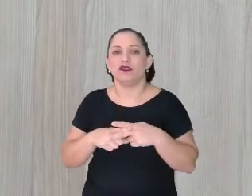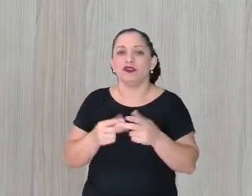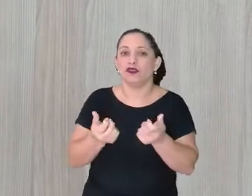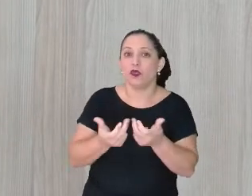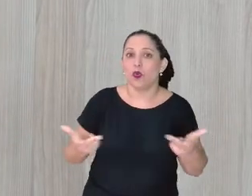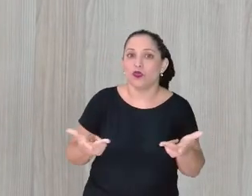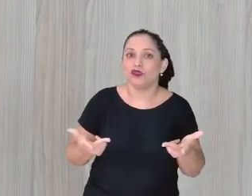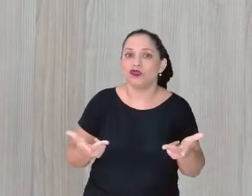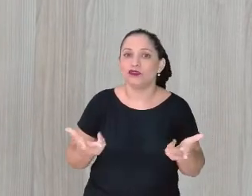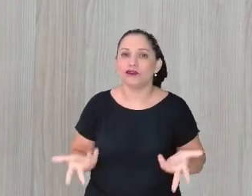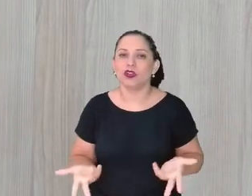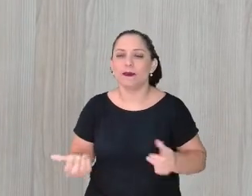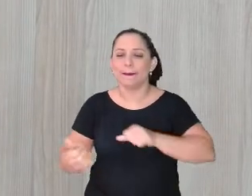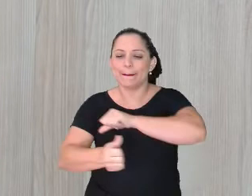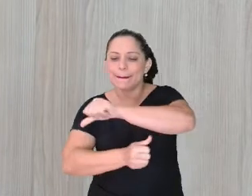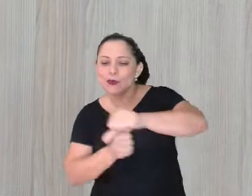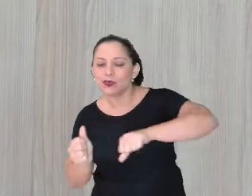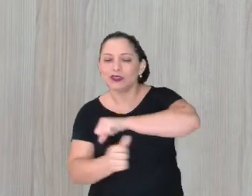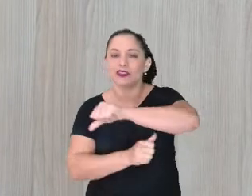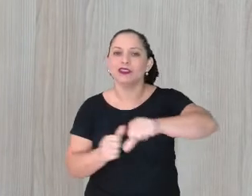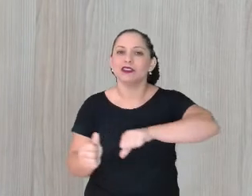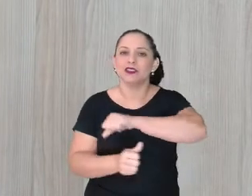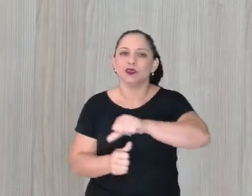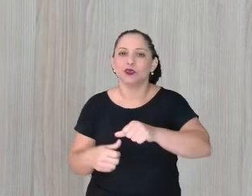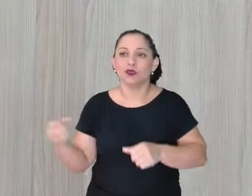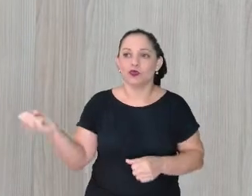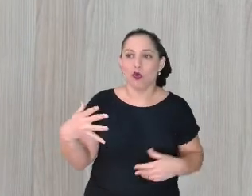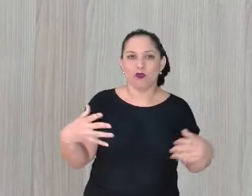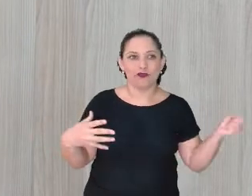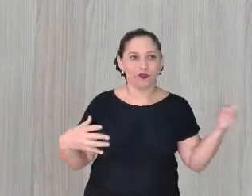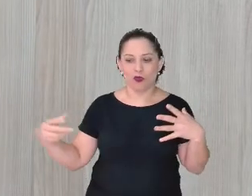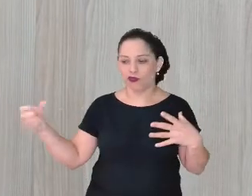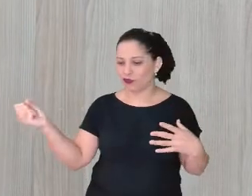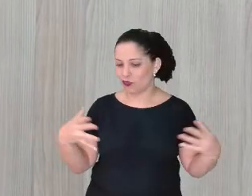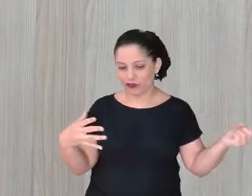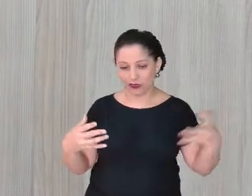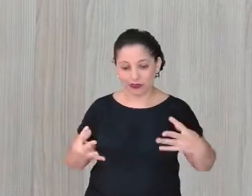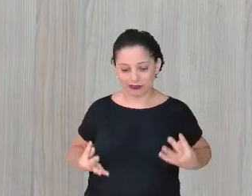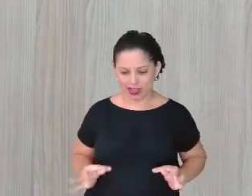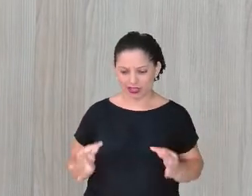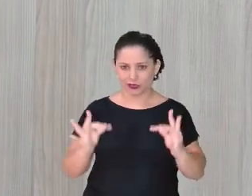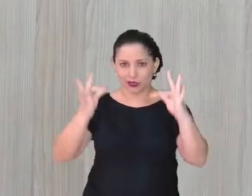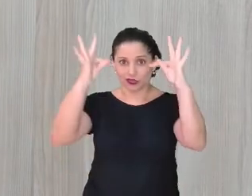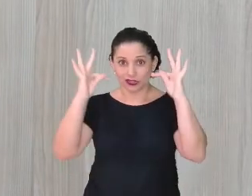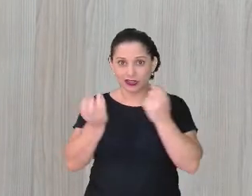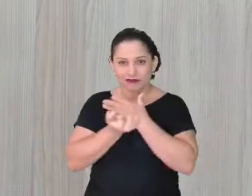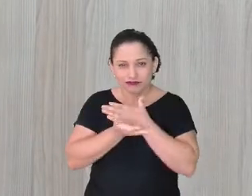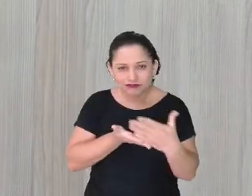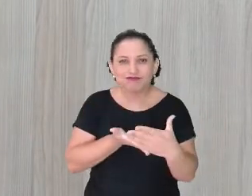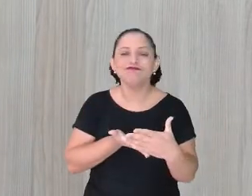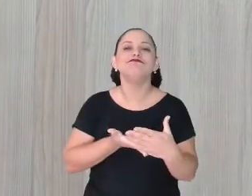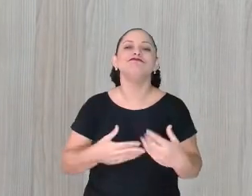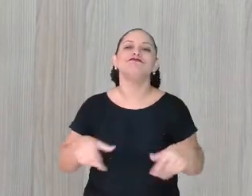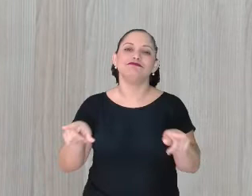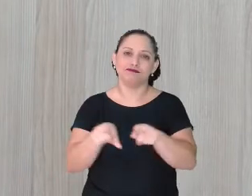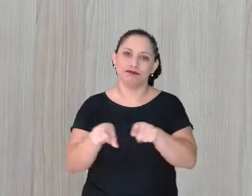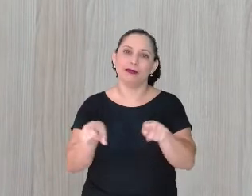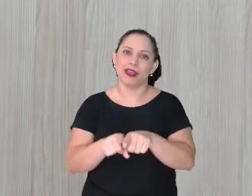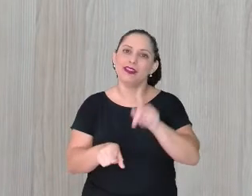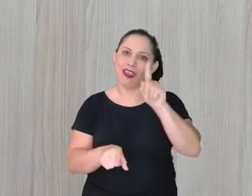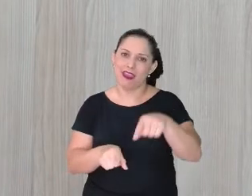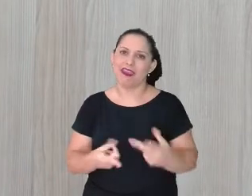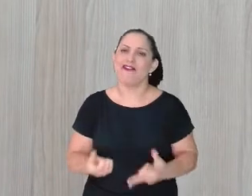foram se modificando, né? Novas tecnologias, né? Vamos dizer assim, que tecnologia é